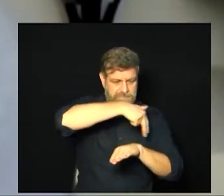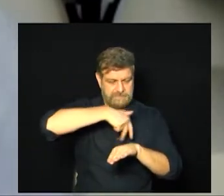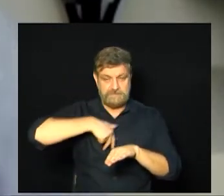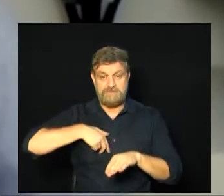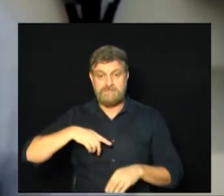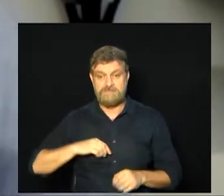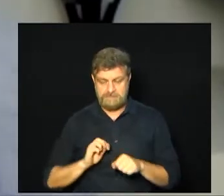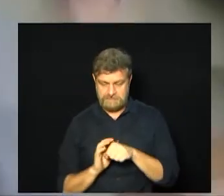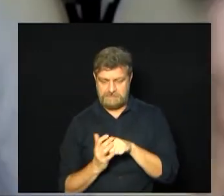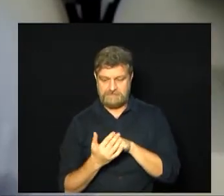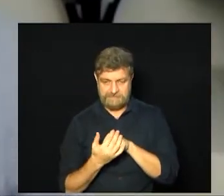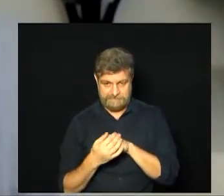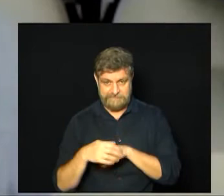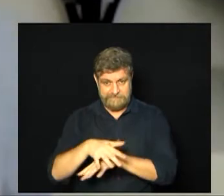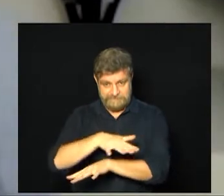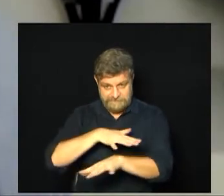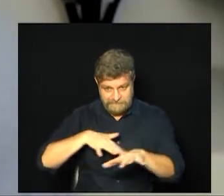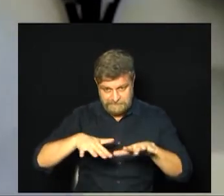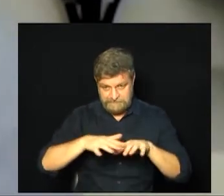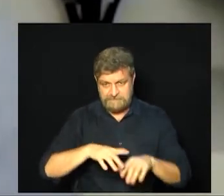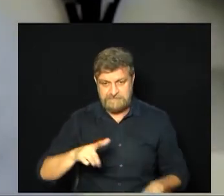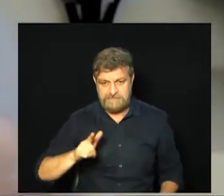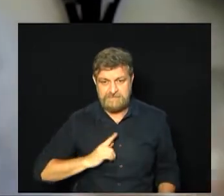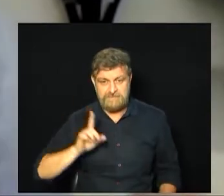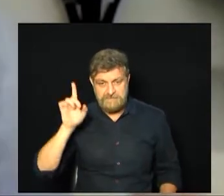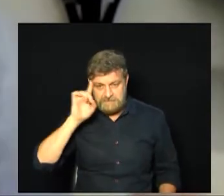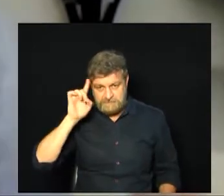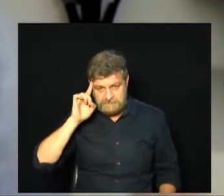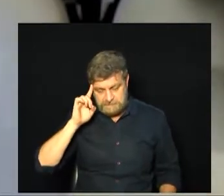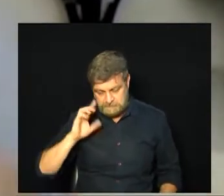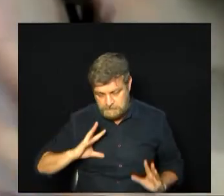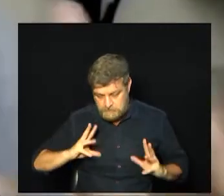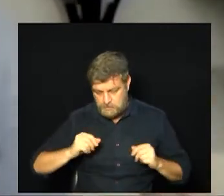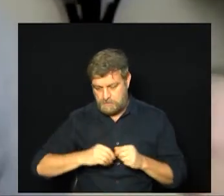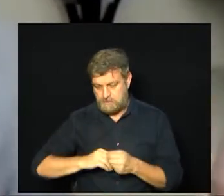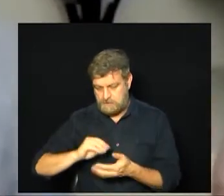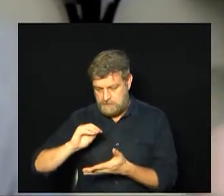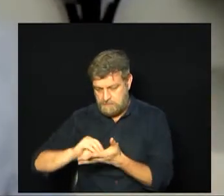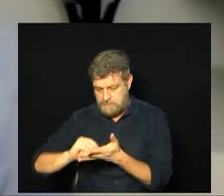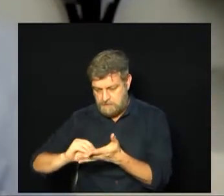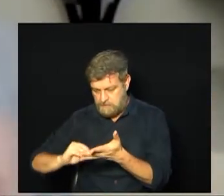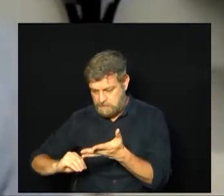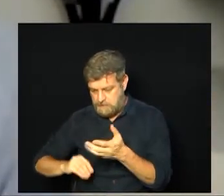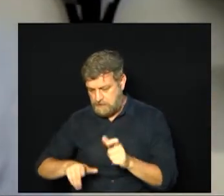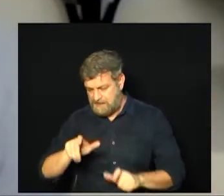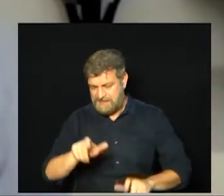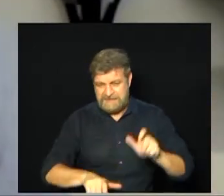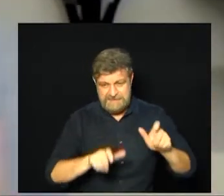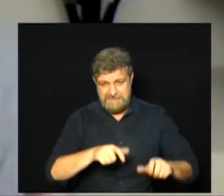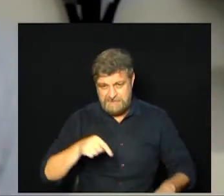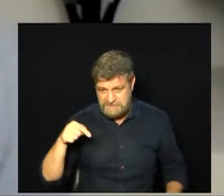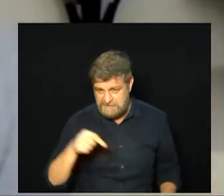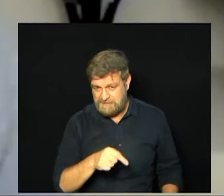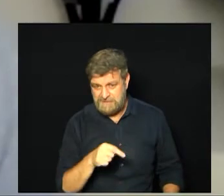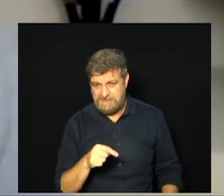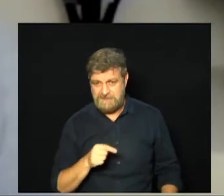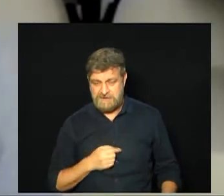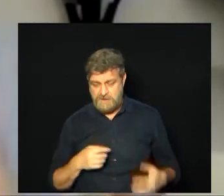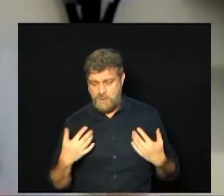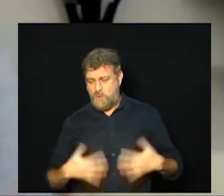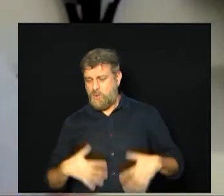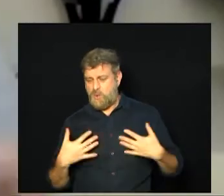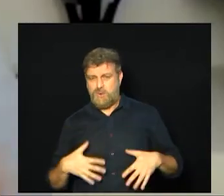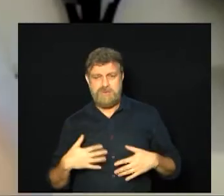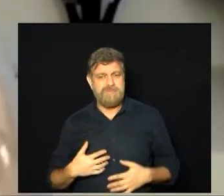aqui, dentro que nós já conversamos aqui, tudo que ocorreu, acarretou para as pessoas que ficaram realmente assim,